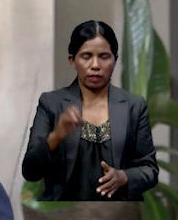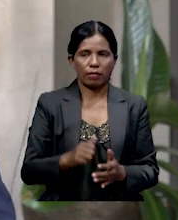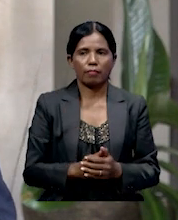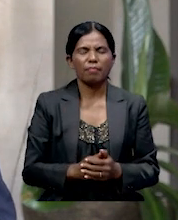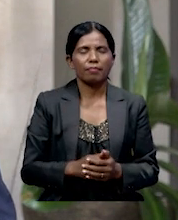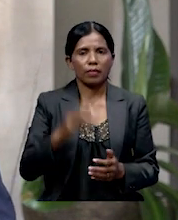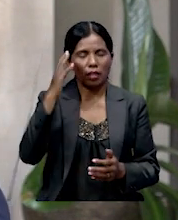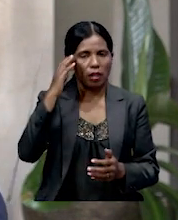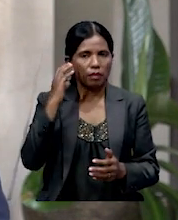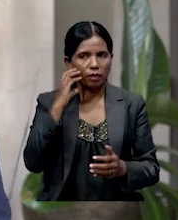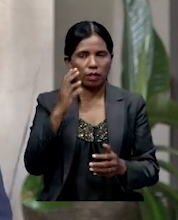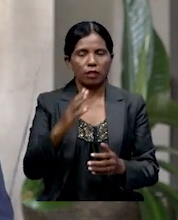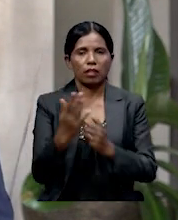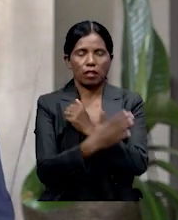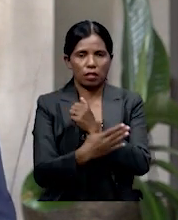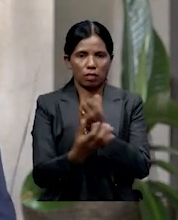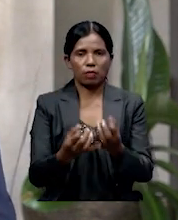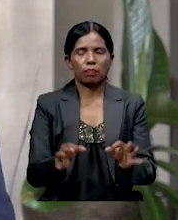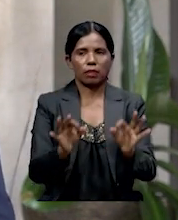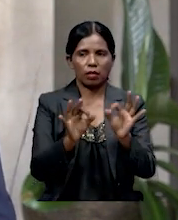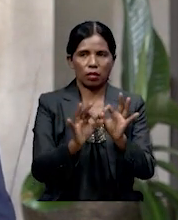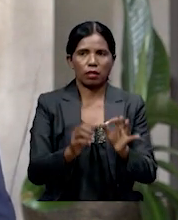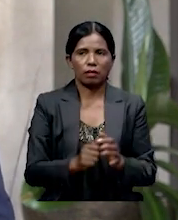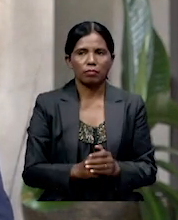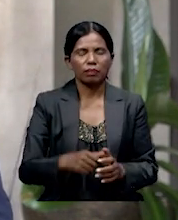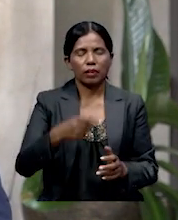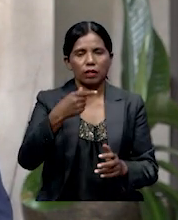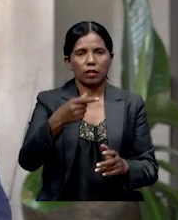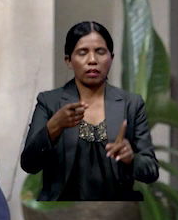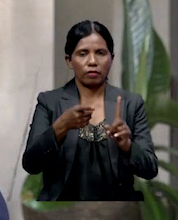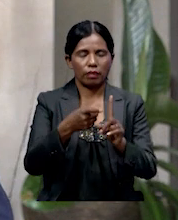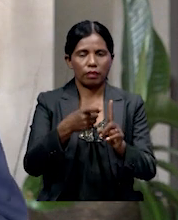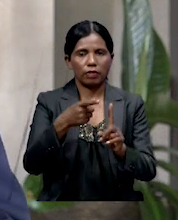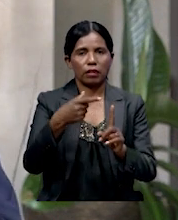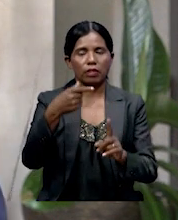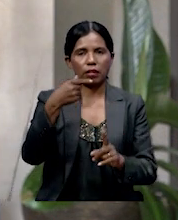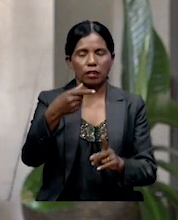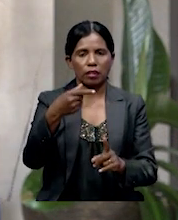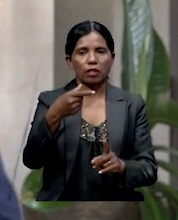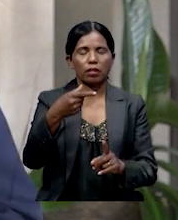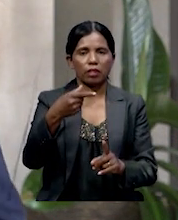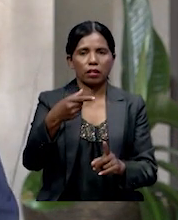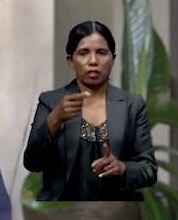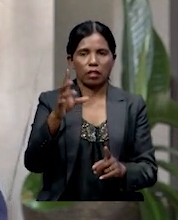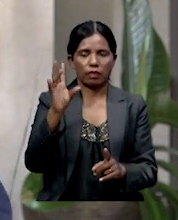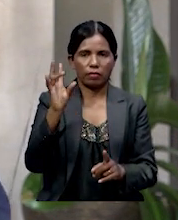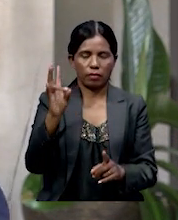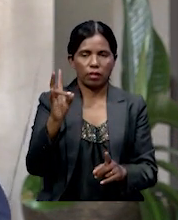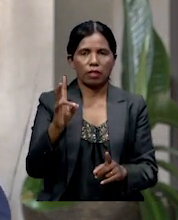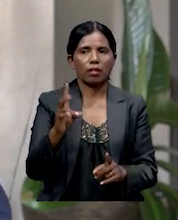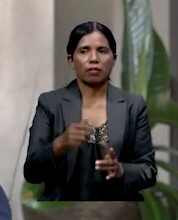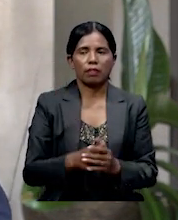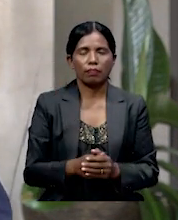Sul, país importante, e a G20, e a Angola mais importante. O que tem a